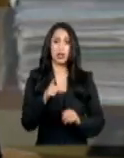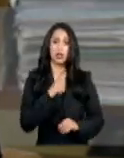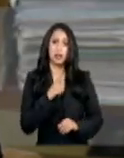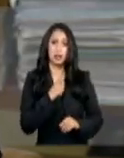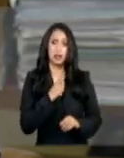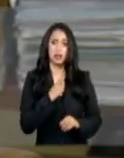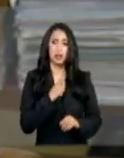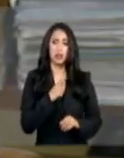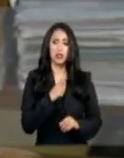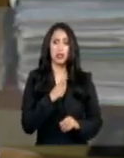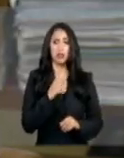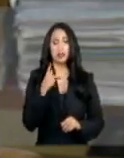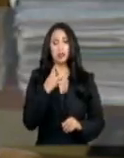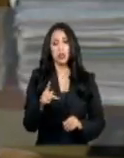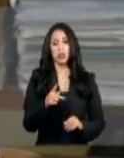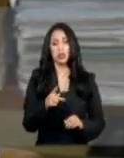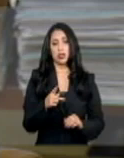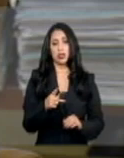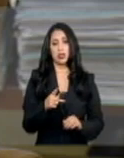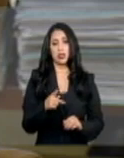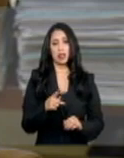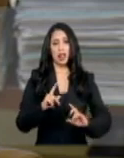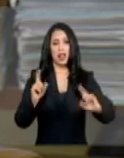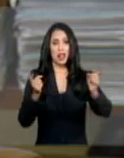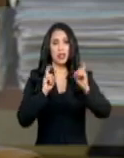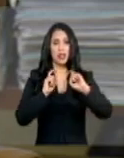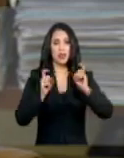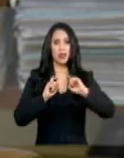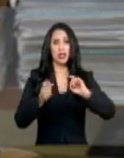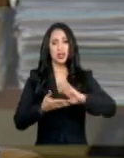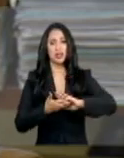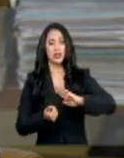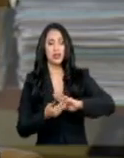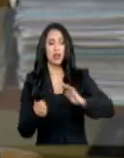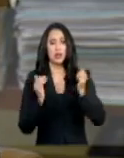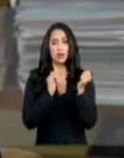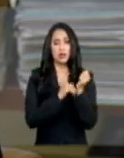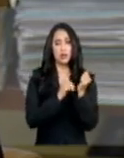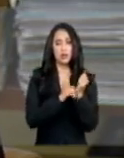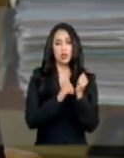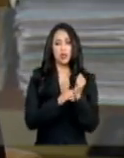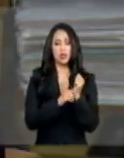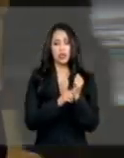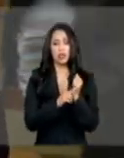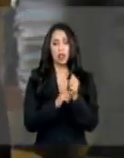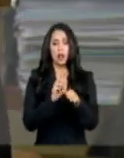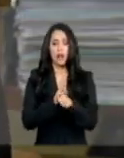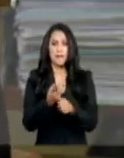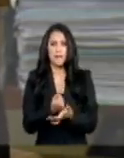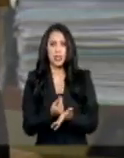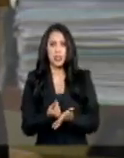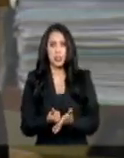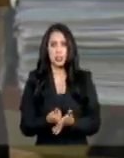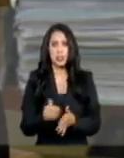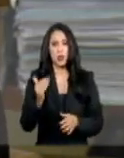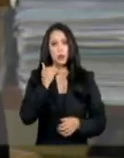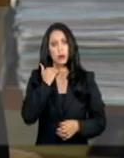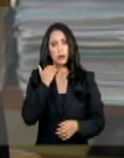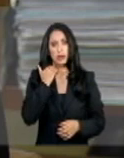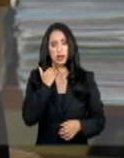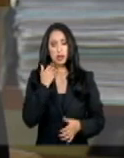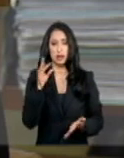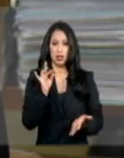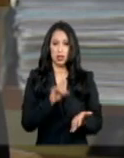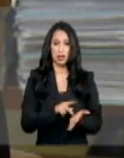uma quebra administrativa do sigilo fiscal ou bancário na realidade